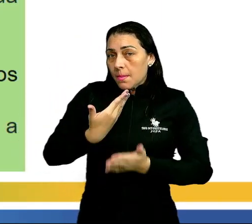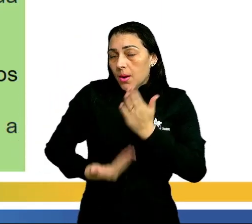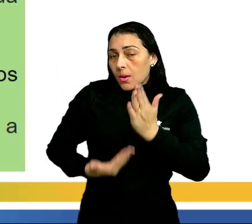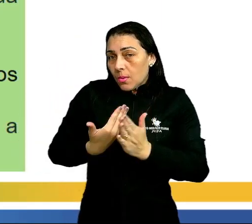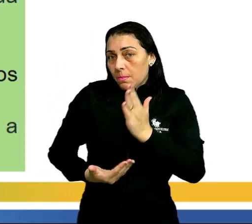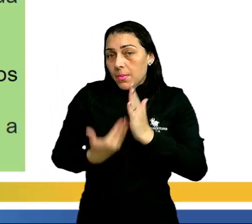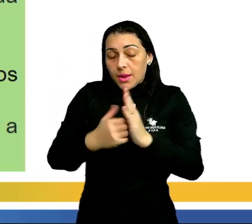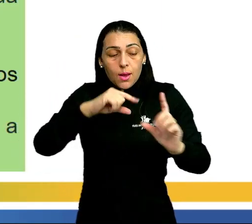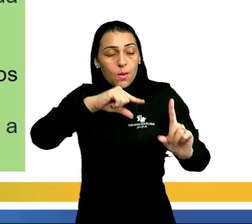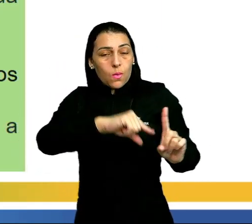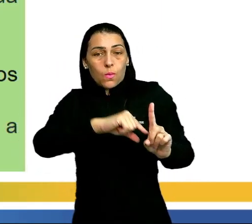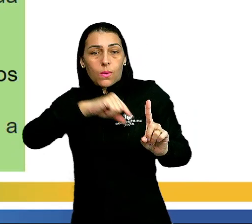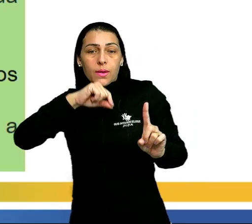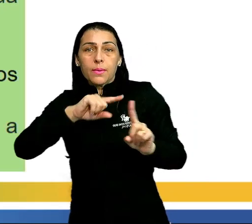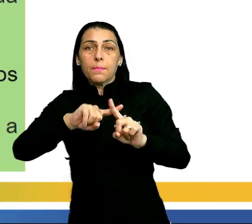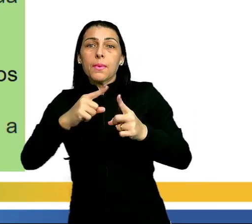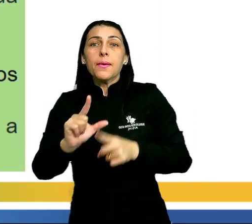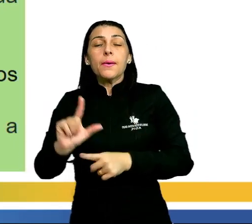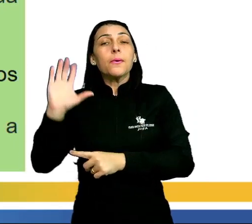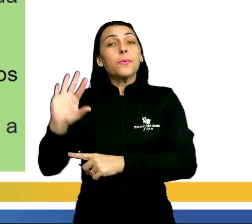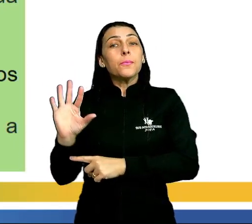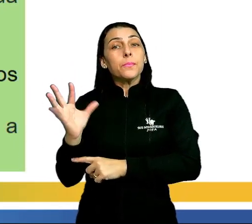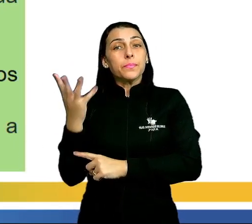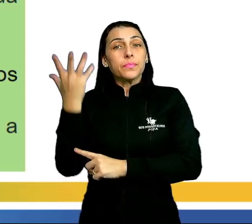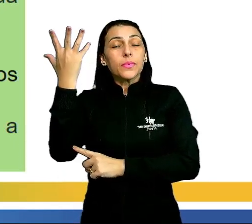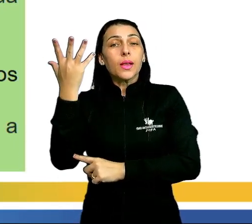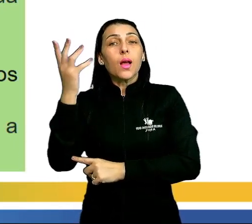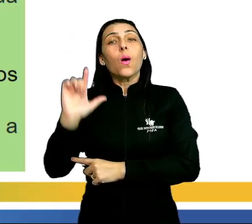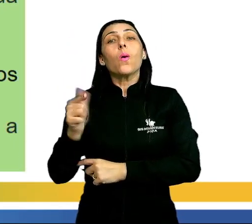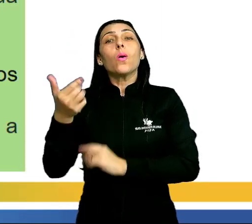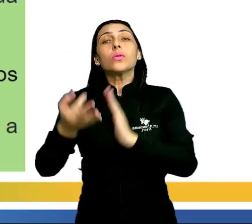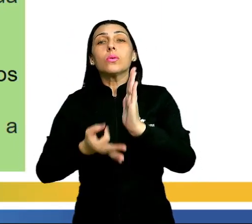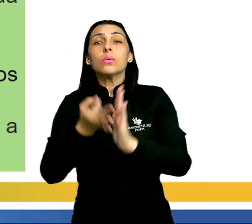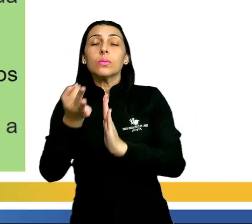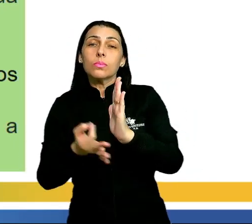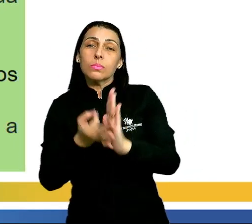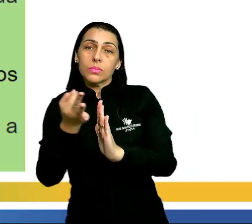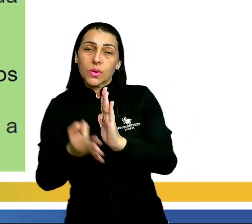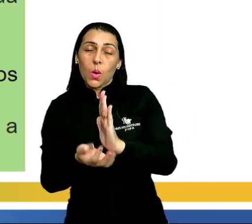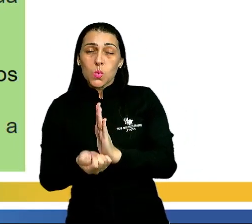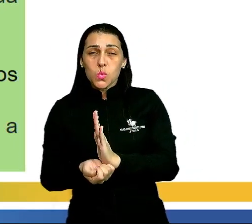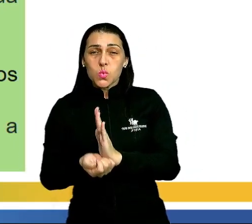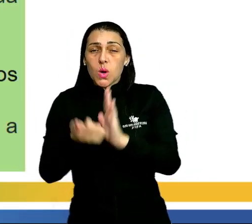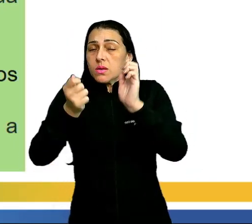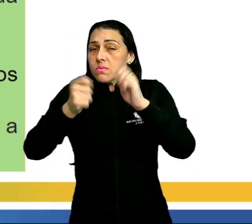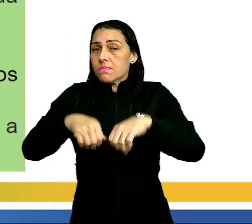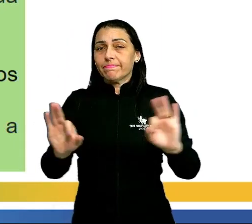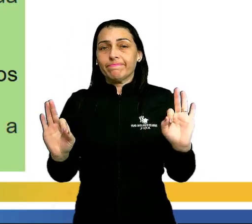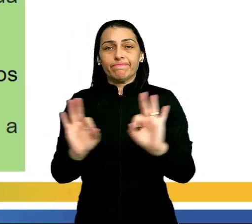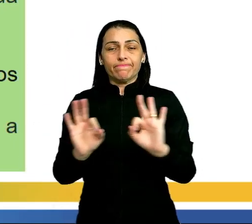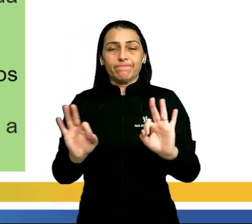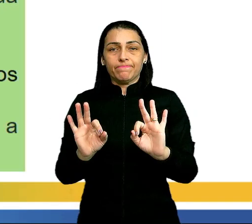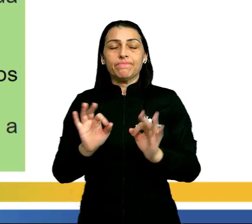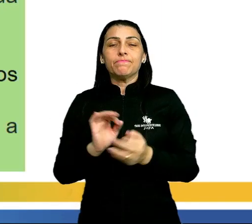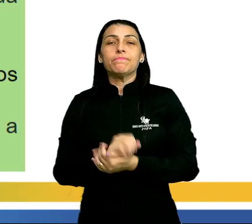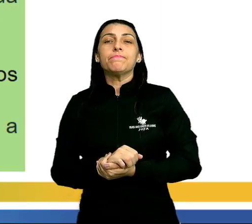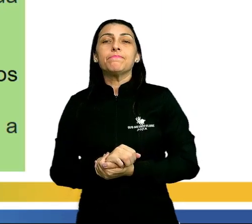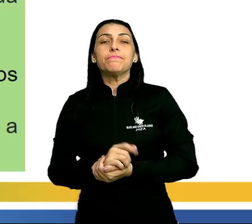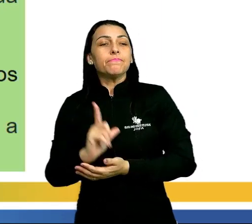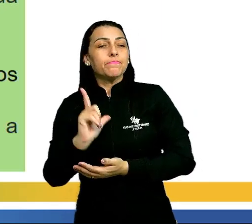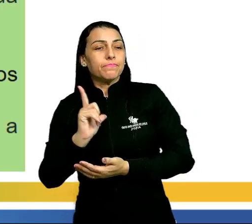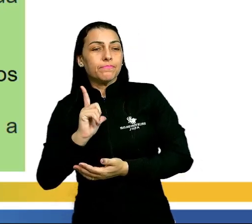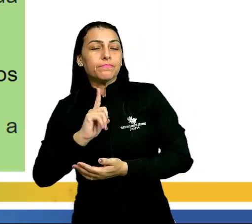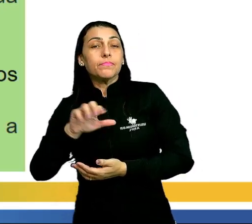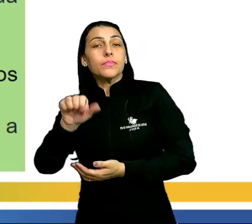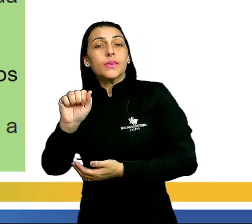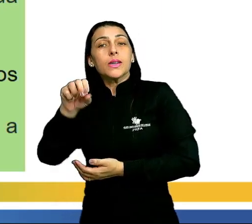o cliente, mas acontece que uma contra-argumentação fica uma coisa quase impossível. Bom, então nós temos